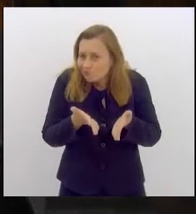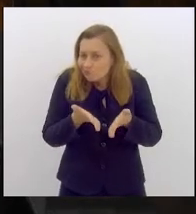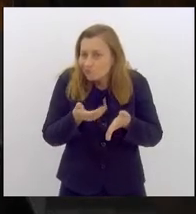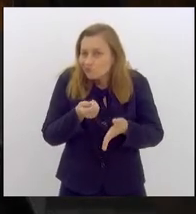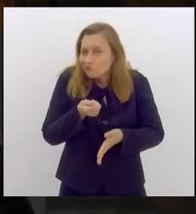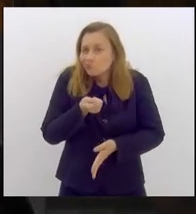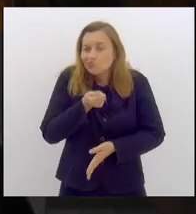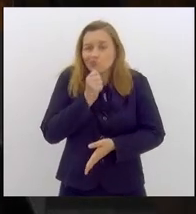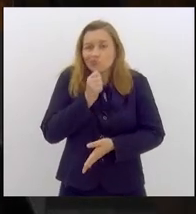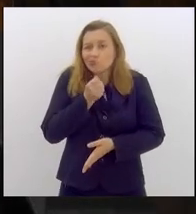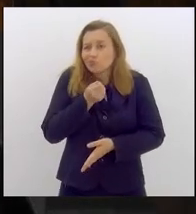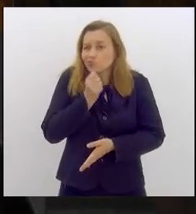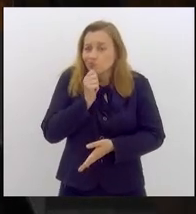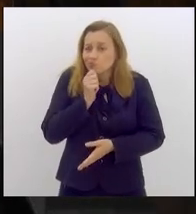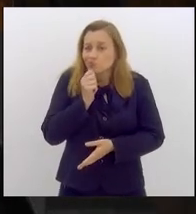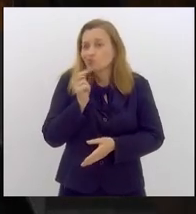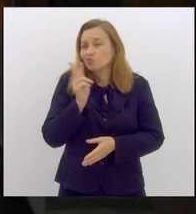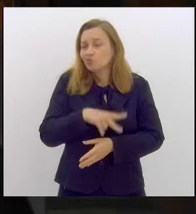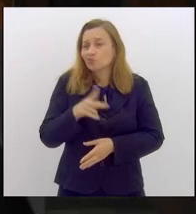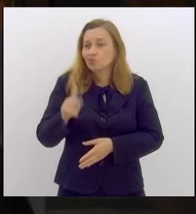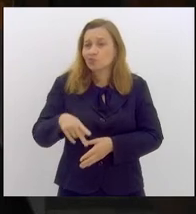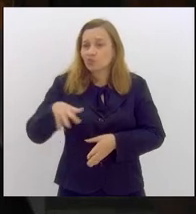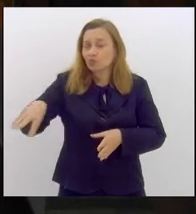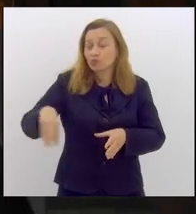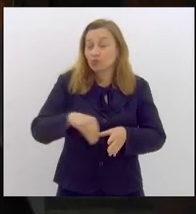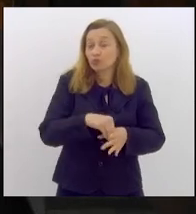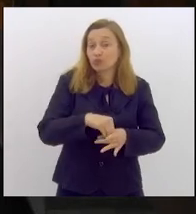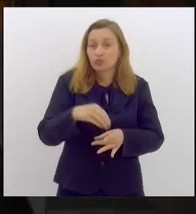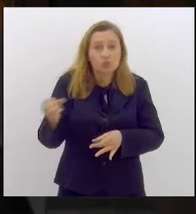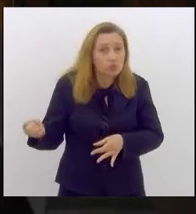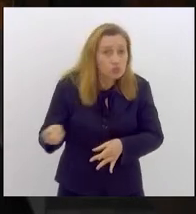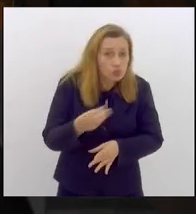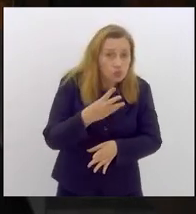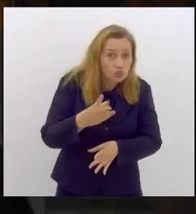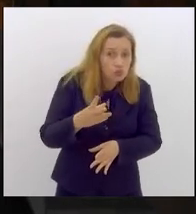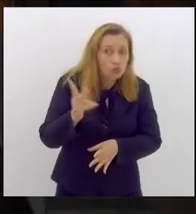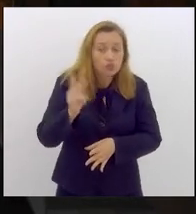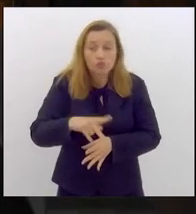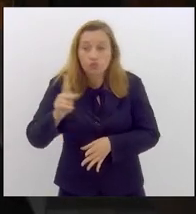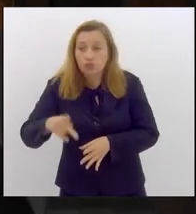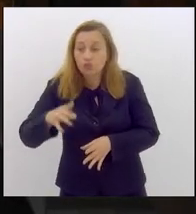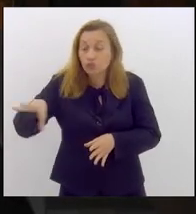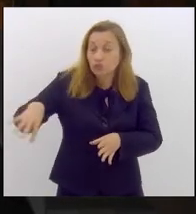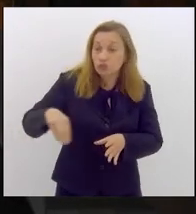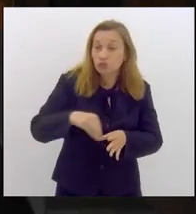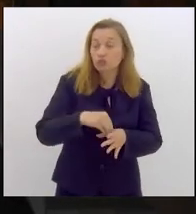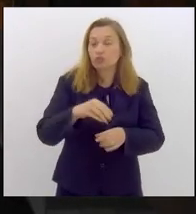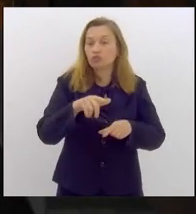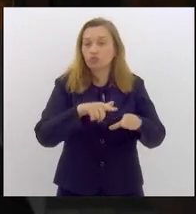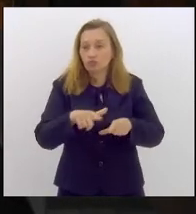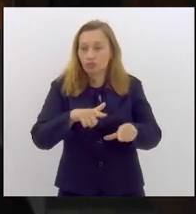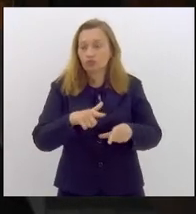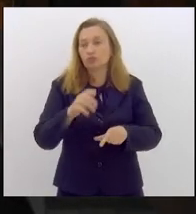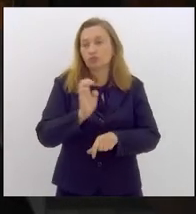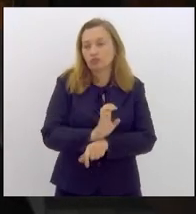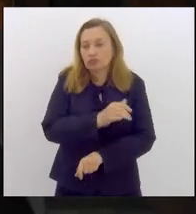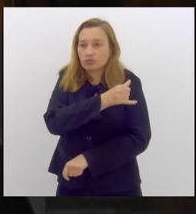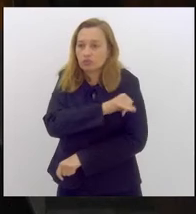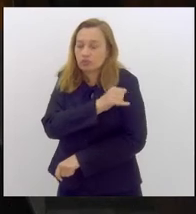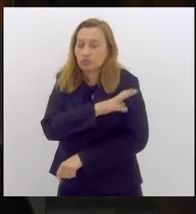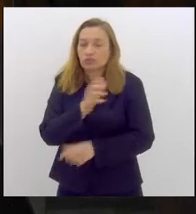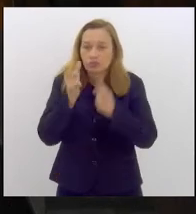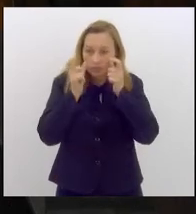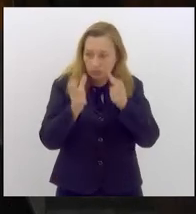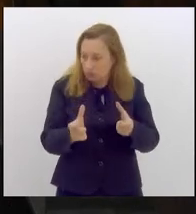nenhum professor foi empossado. Nenhum novo professor pôde entrar em exercício aqui no Estado do Rio de Janeiro. Chamo